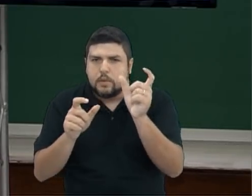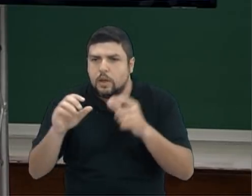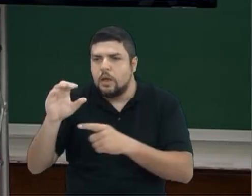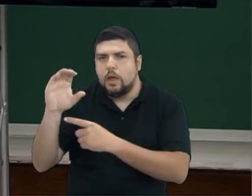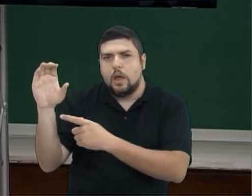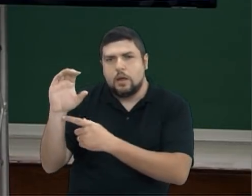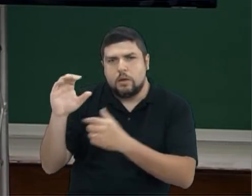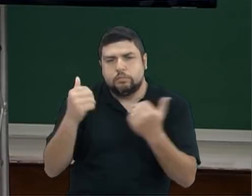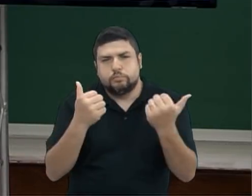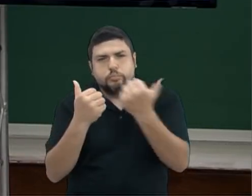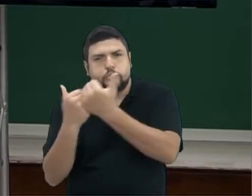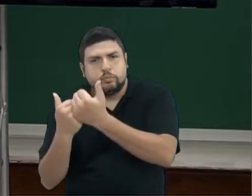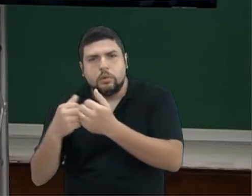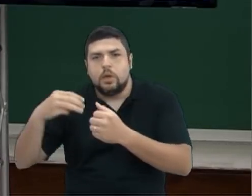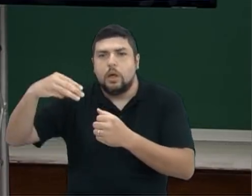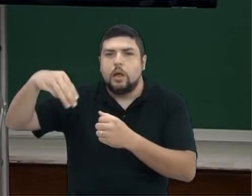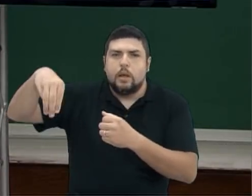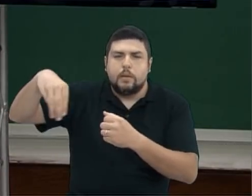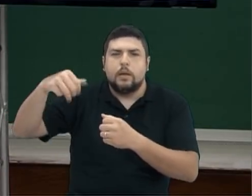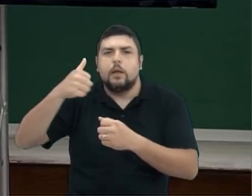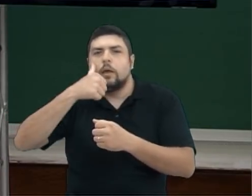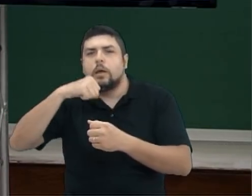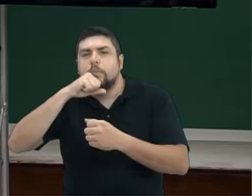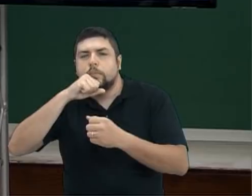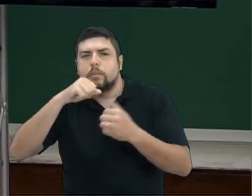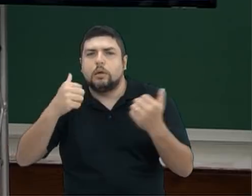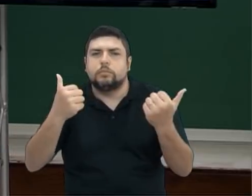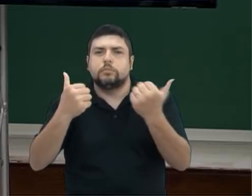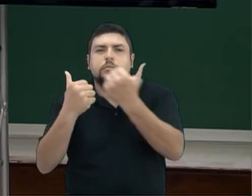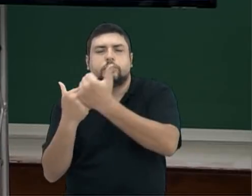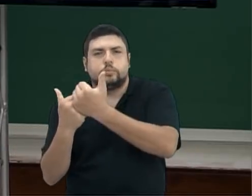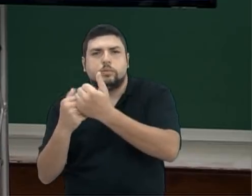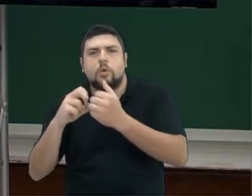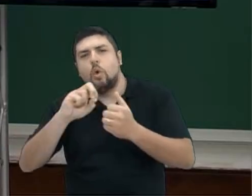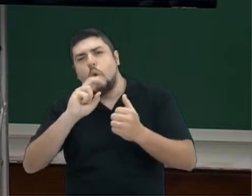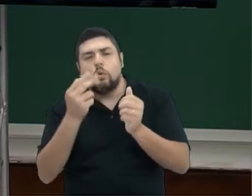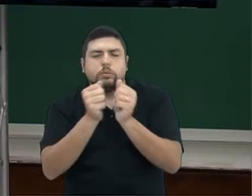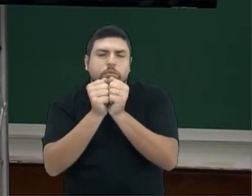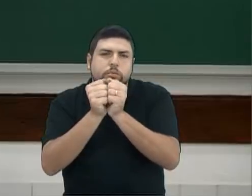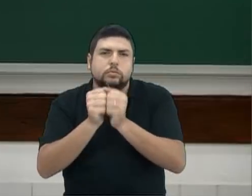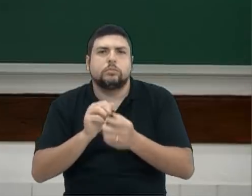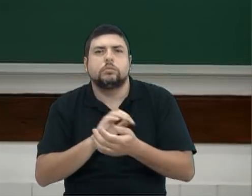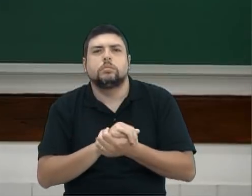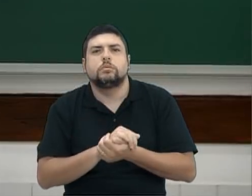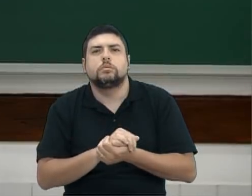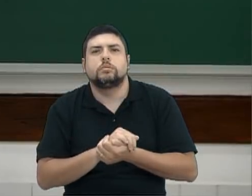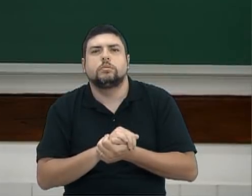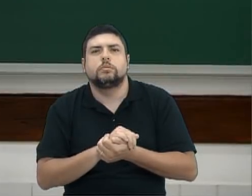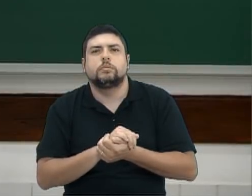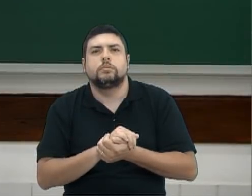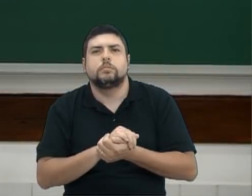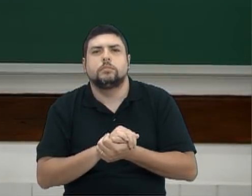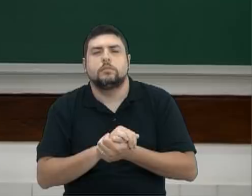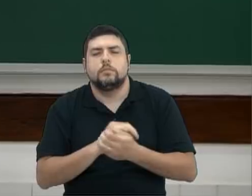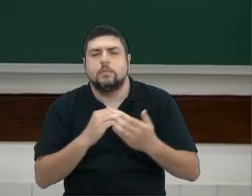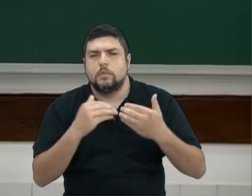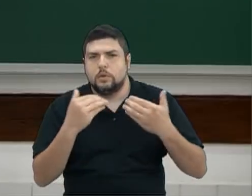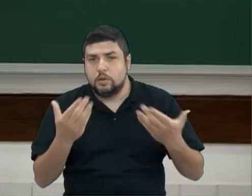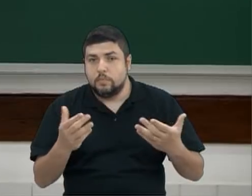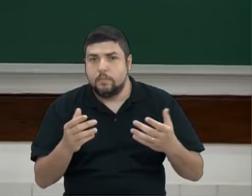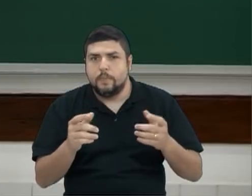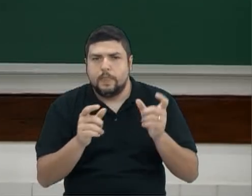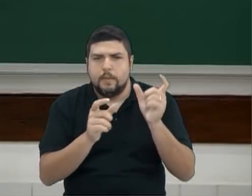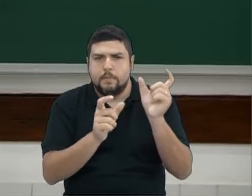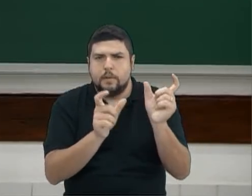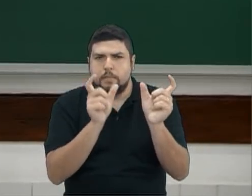ou acompanham, né? Mãe e substituem ou acompanham Carol. Pessoal, essas são palavras que nós